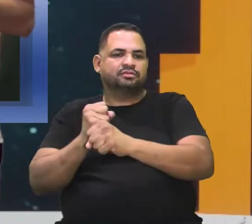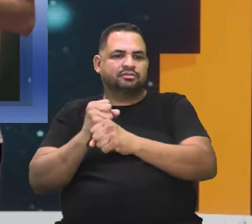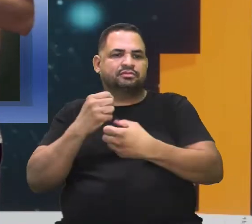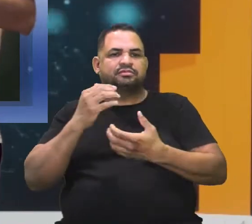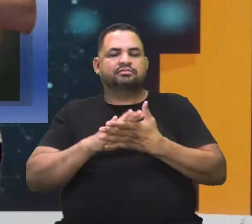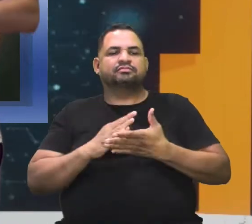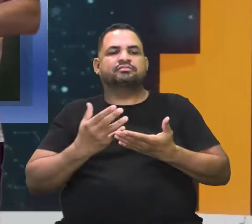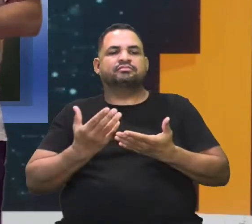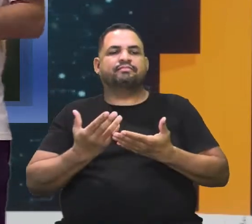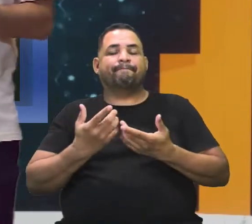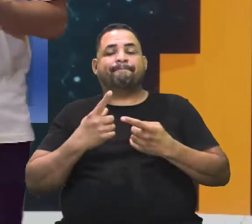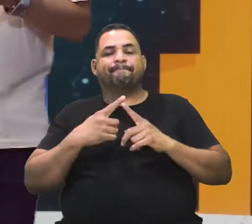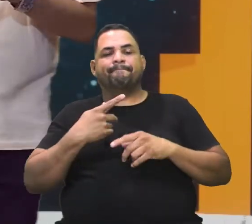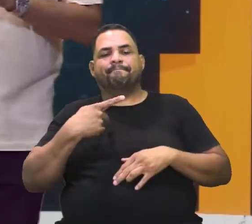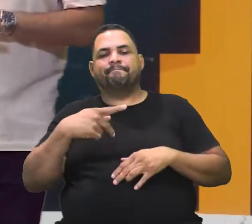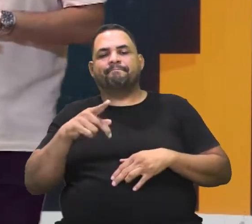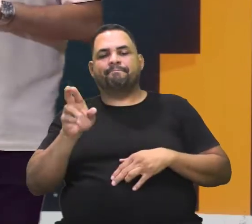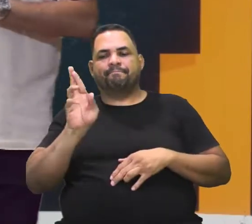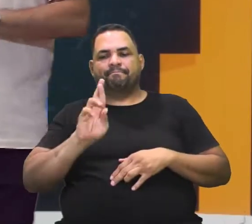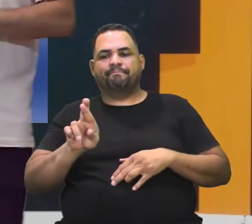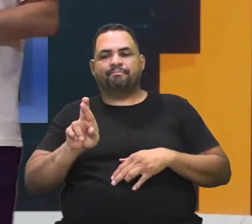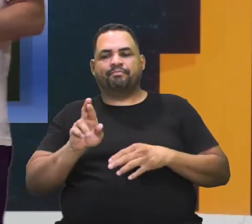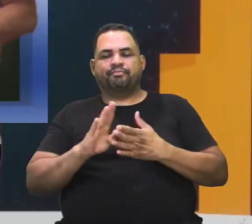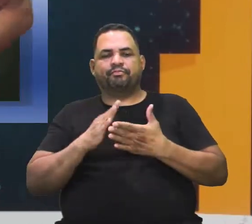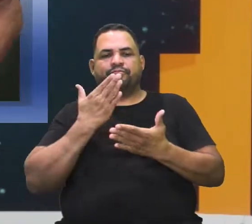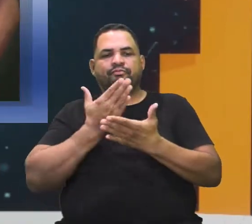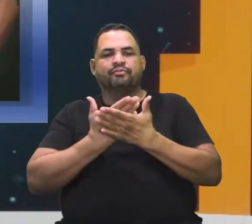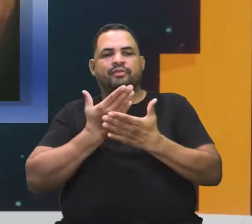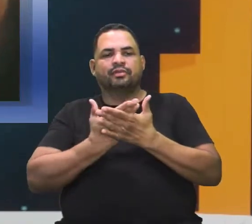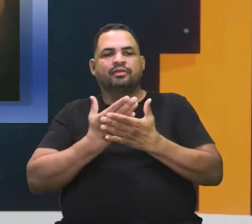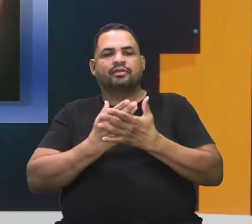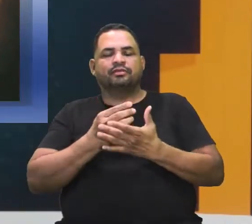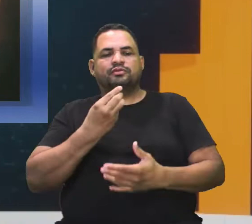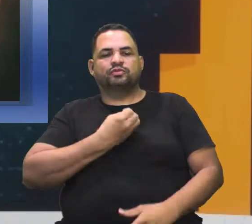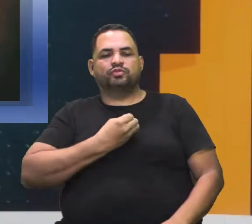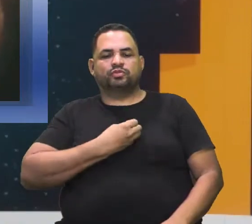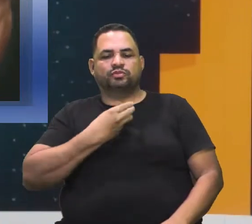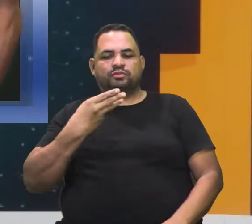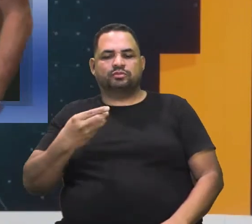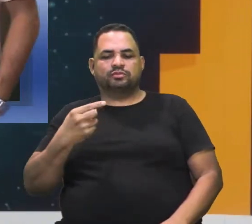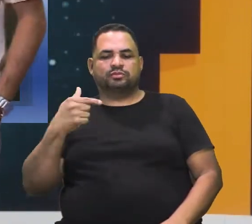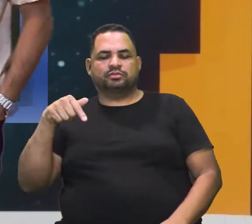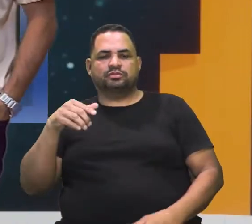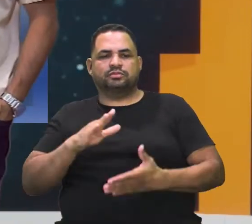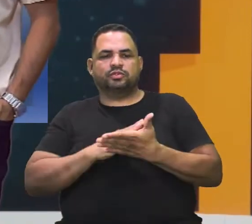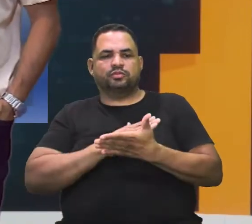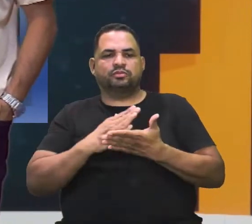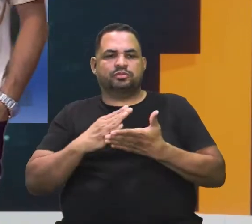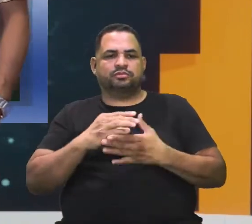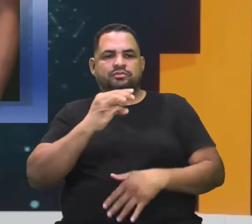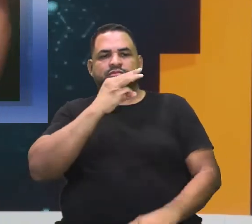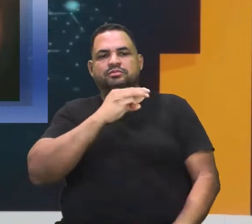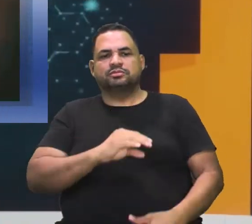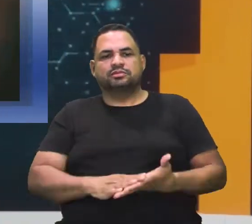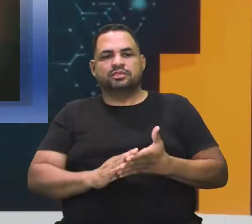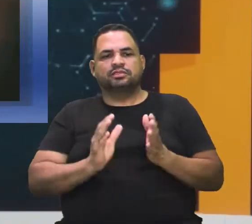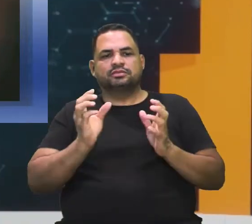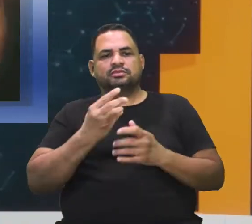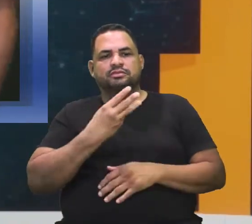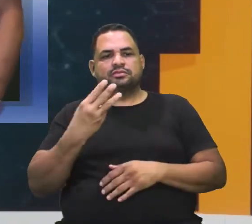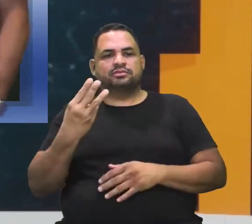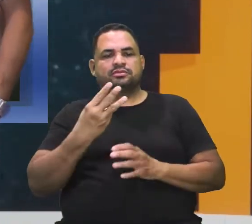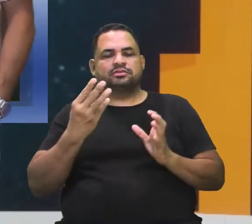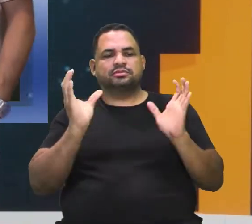se precisar. Mas agora a aula 37 é o início da terceira unidade e a gente vem com outro